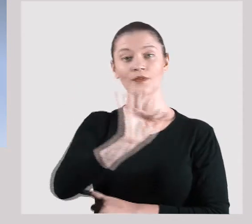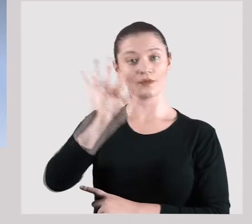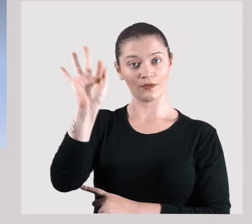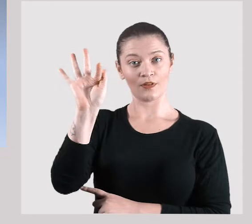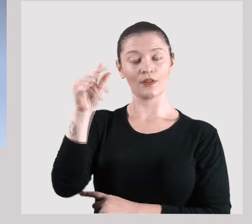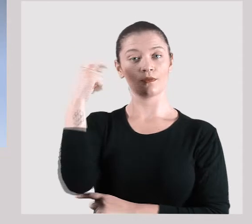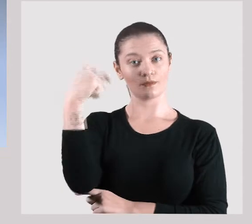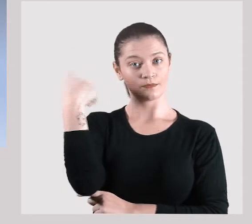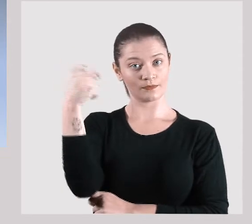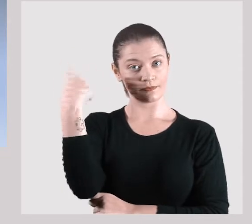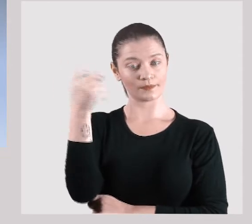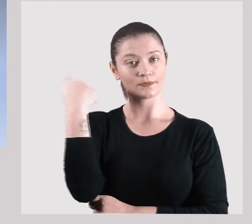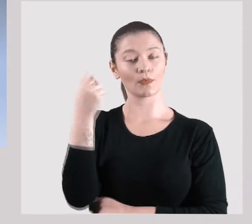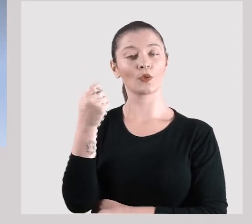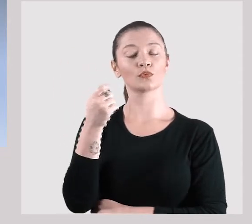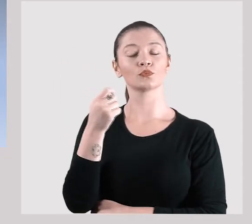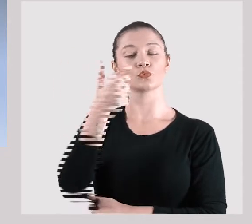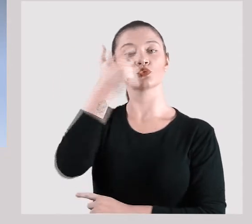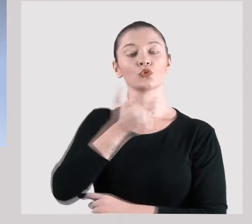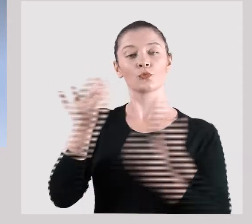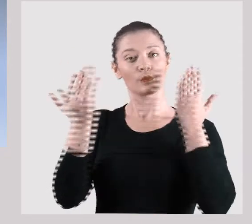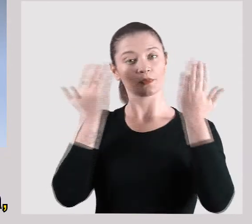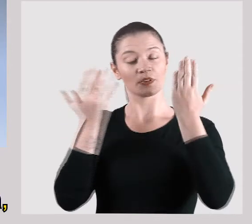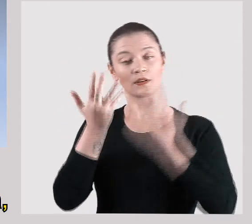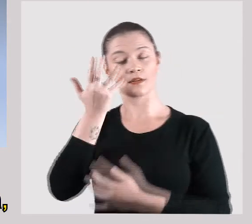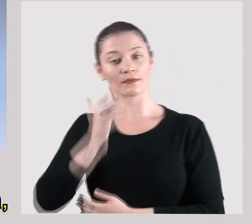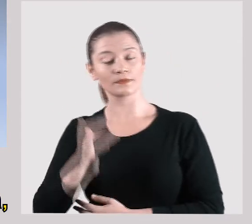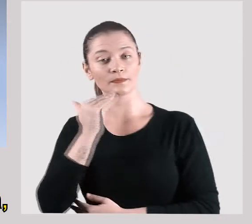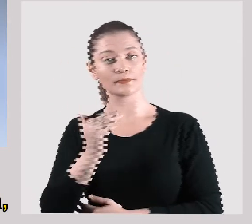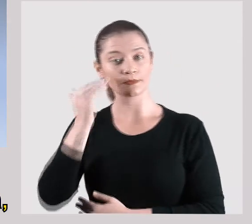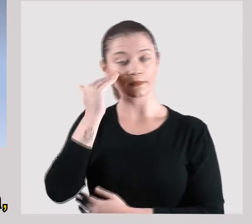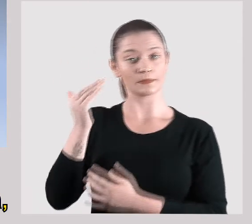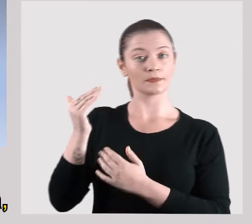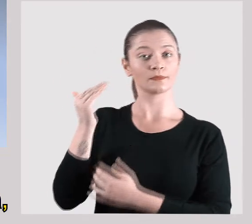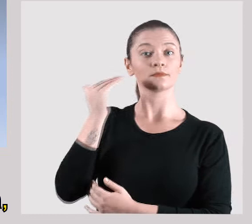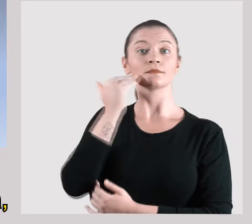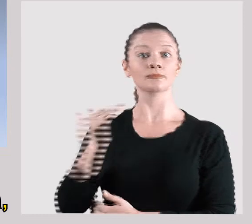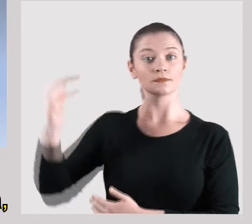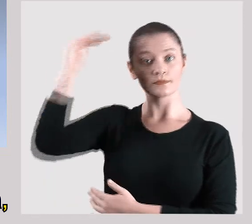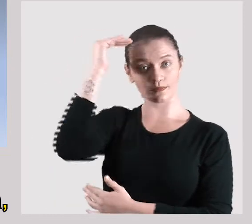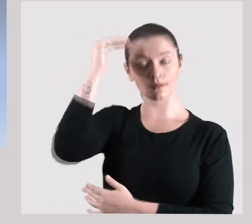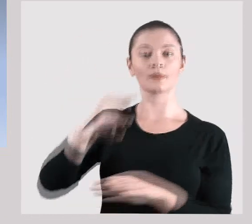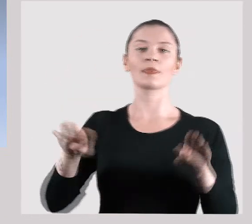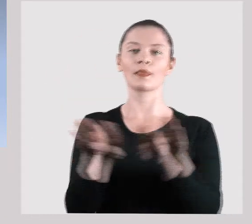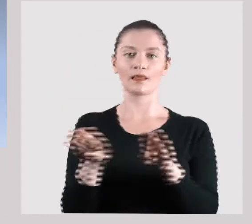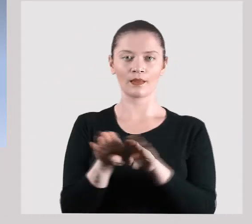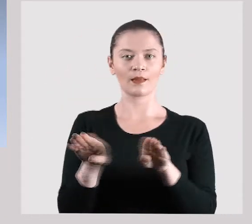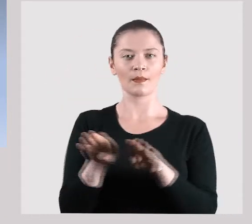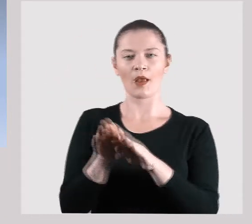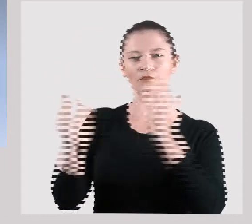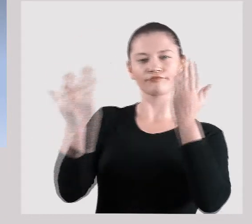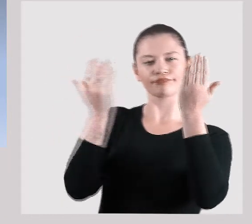infância e adolescência, e sou psiquiatra de adultos, sou psicoterapeuta de orientação analítica da infância, adolescência